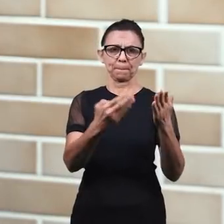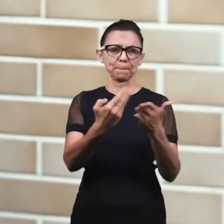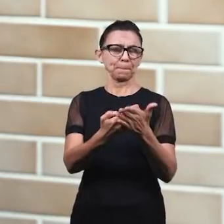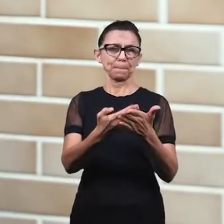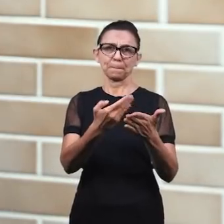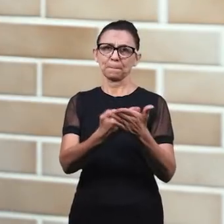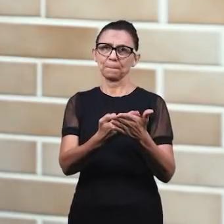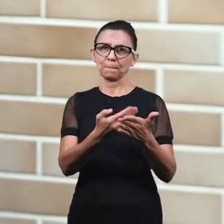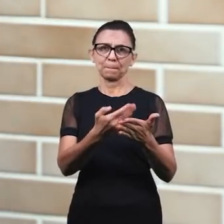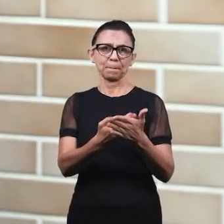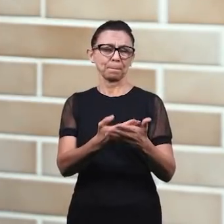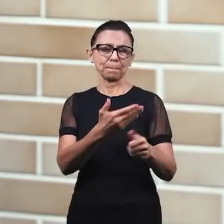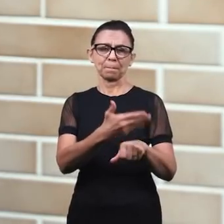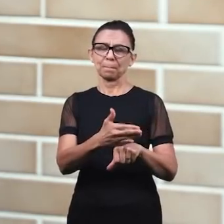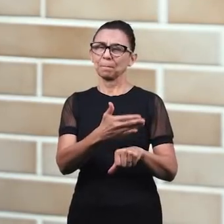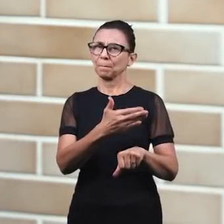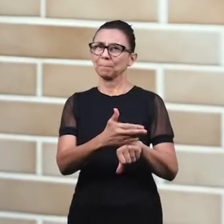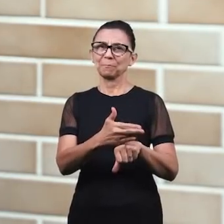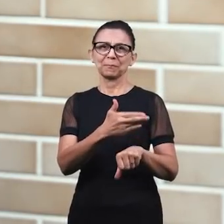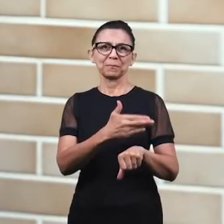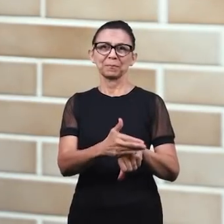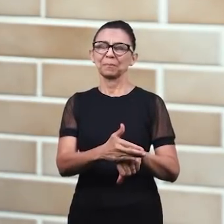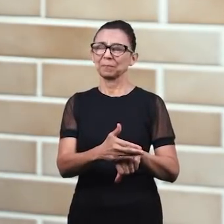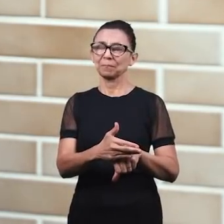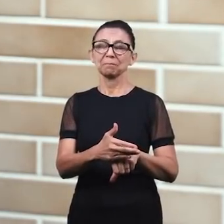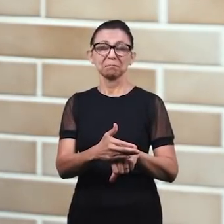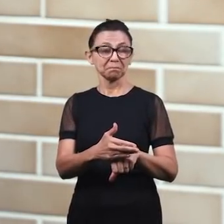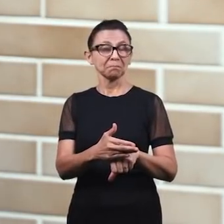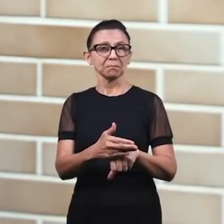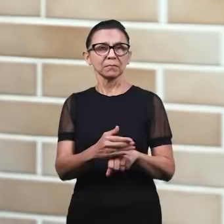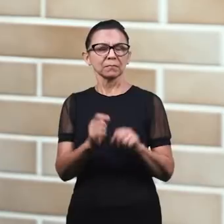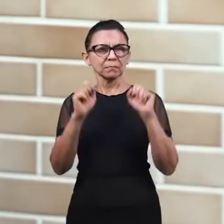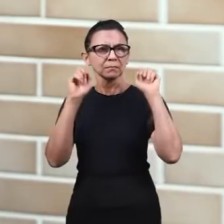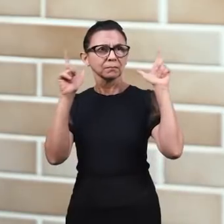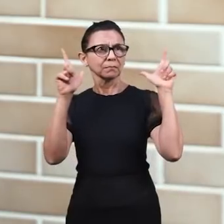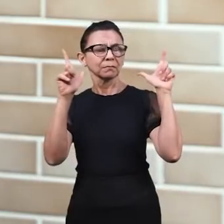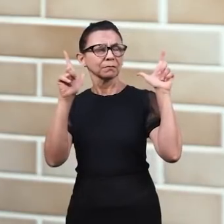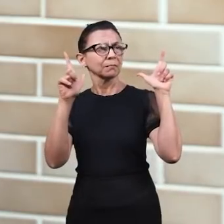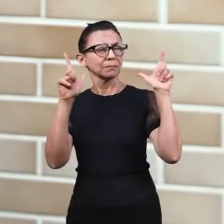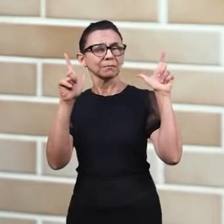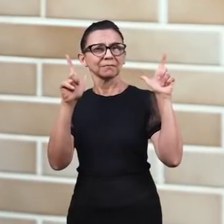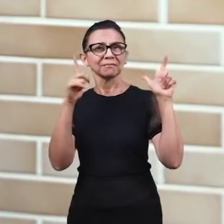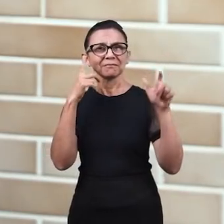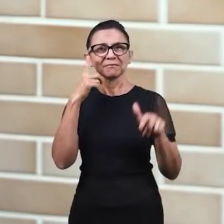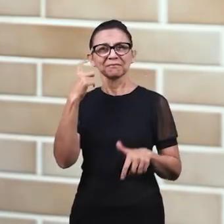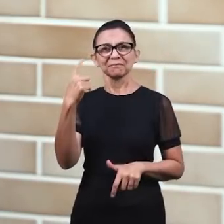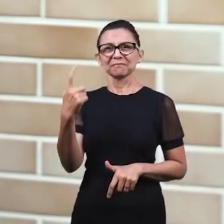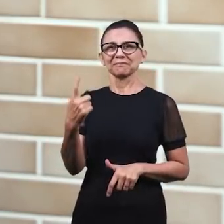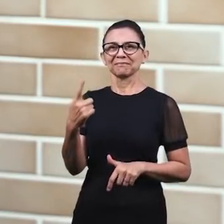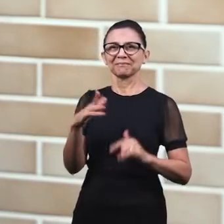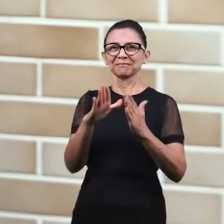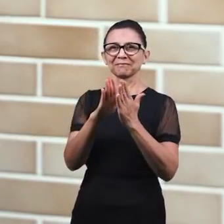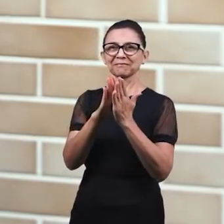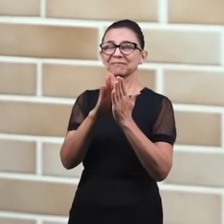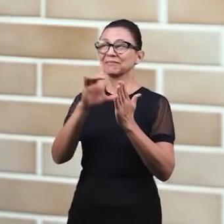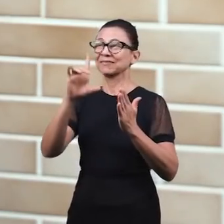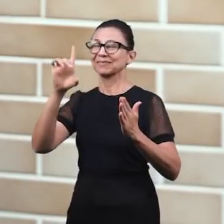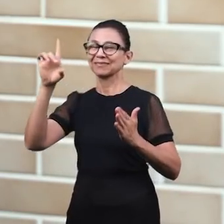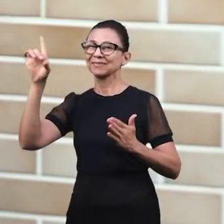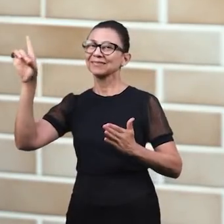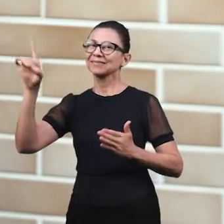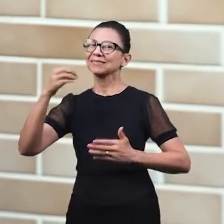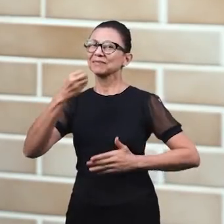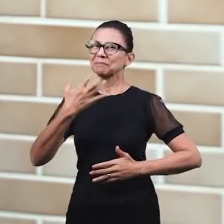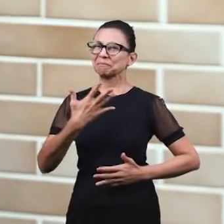escola bíblica é um exercício que tem despertado nos jovens o interesse pela palavra